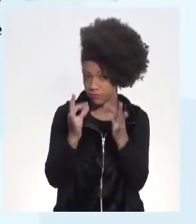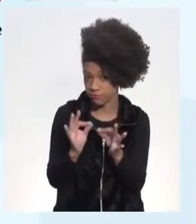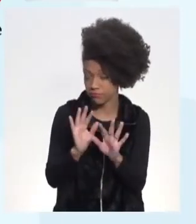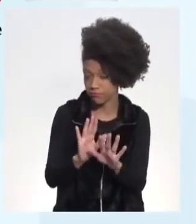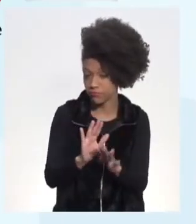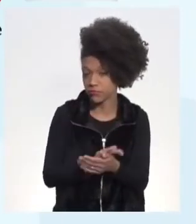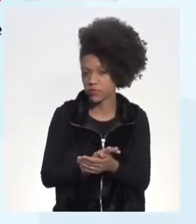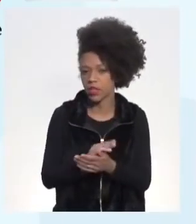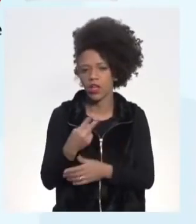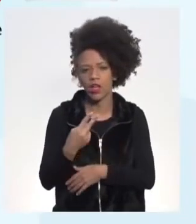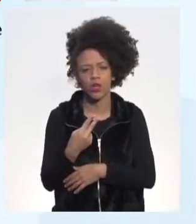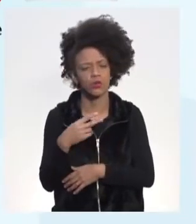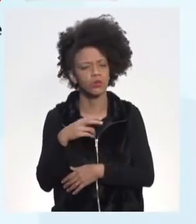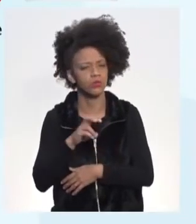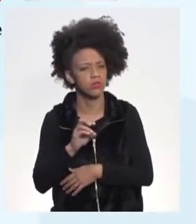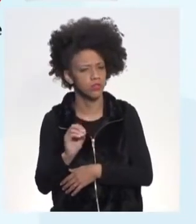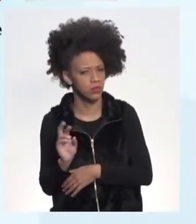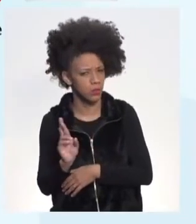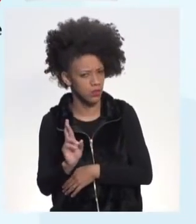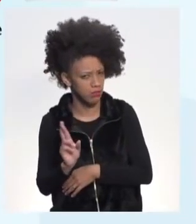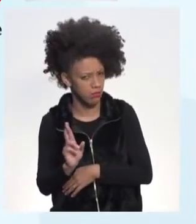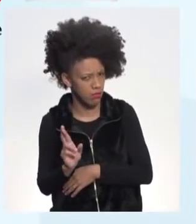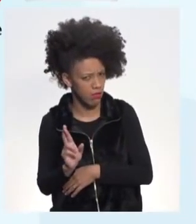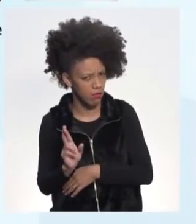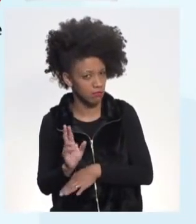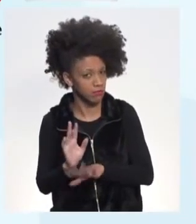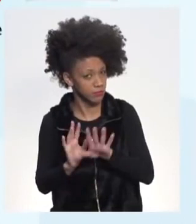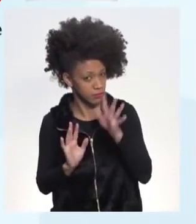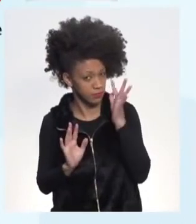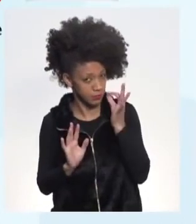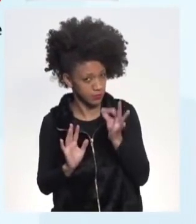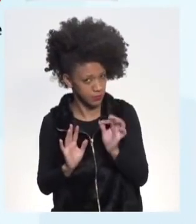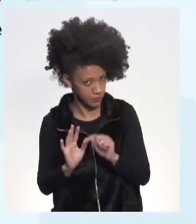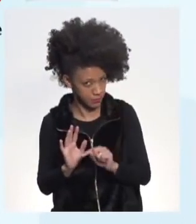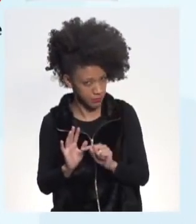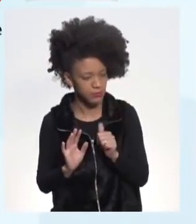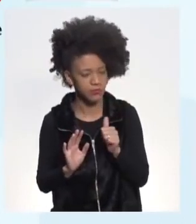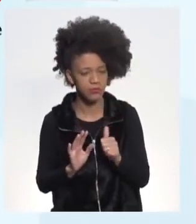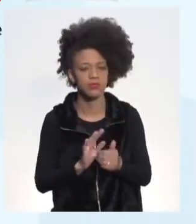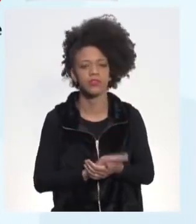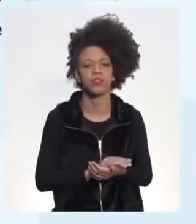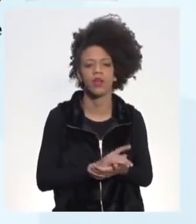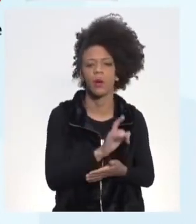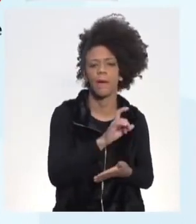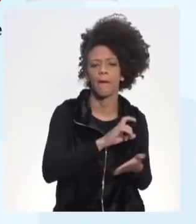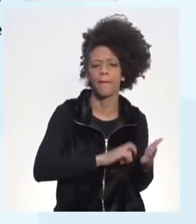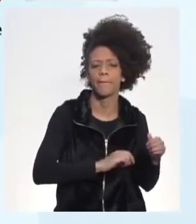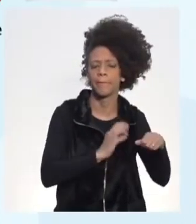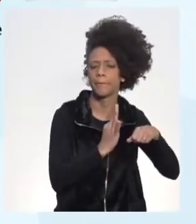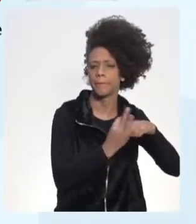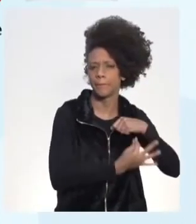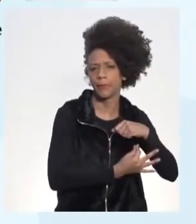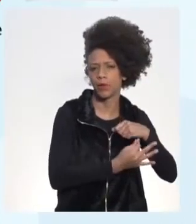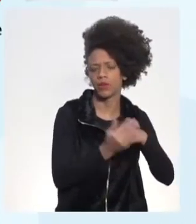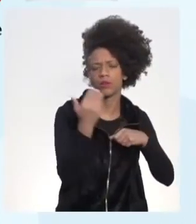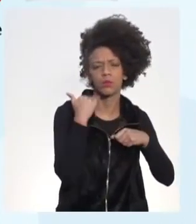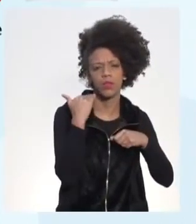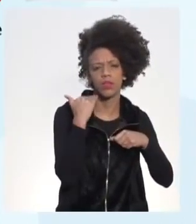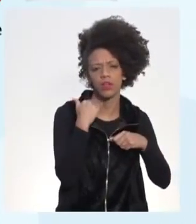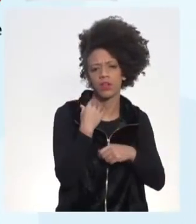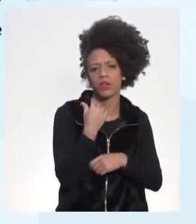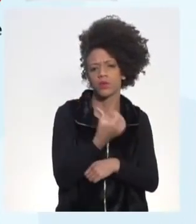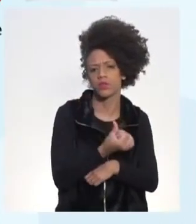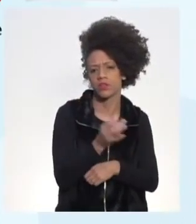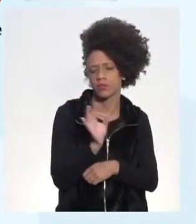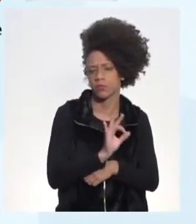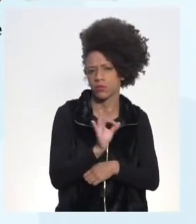na oferta, agora vamos prestar atenção nas formas de pagamento. Pagamento via boleto bancário com